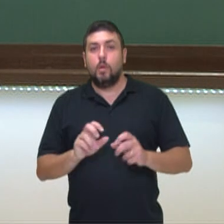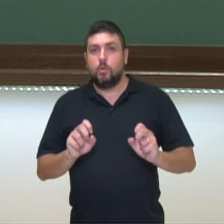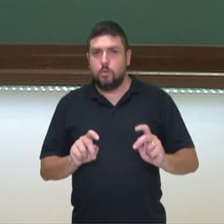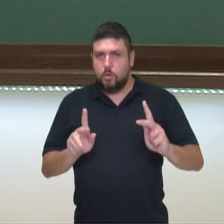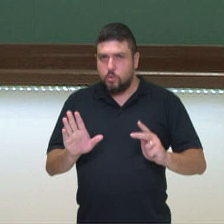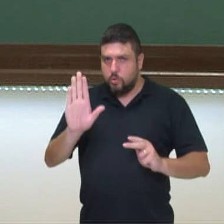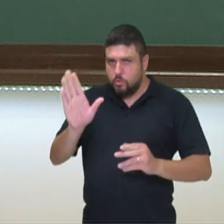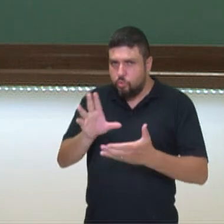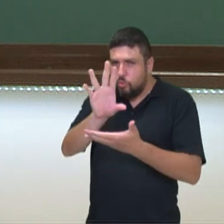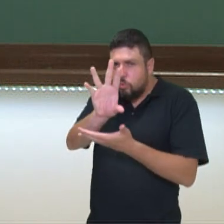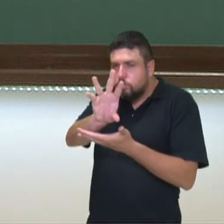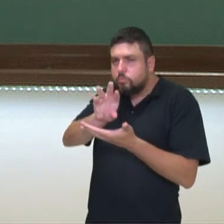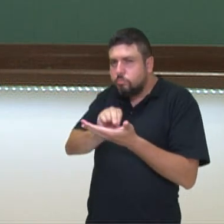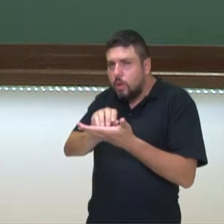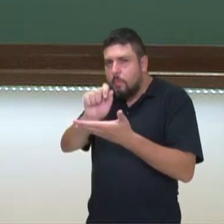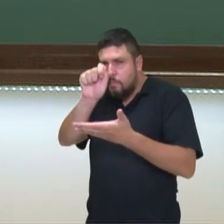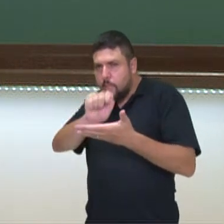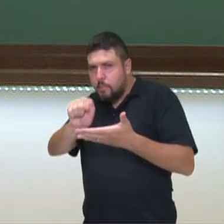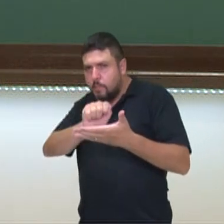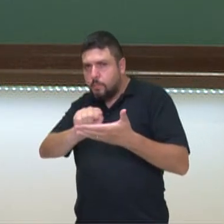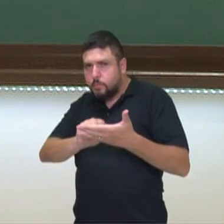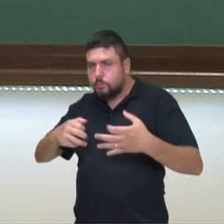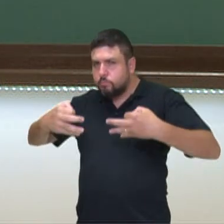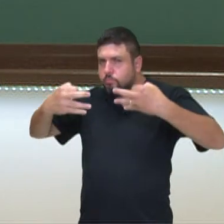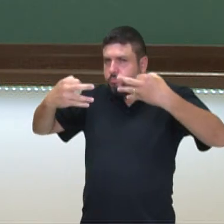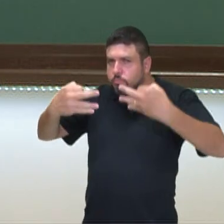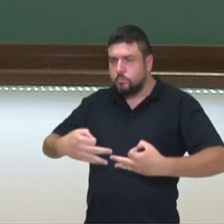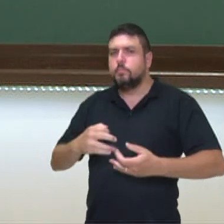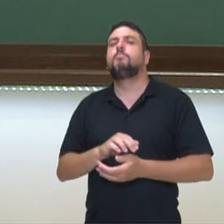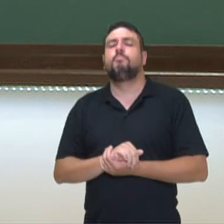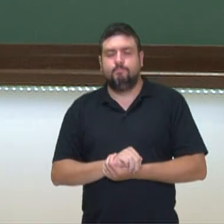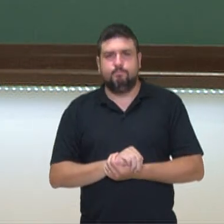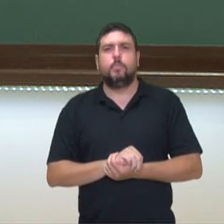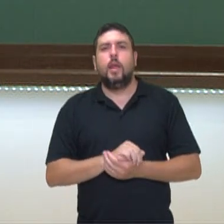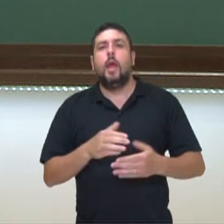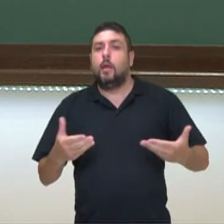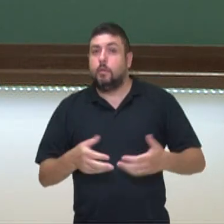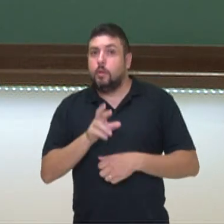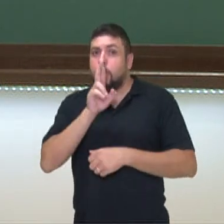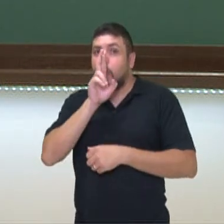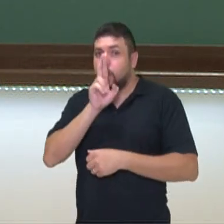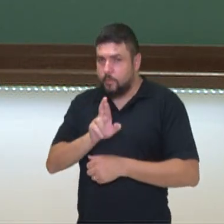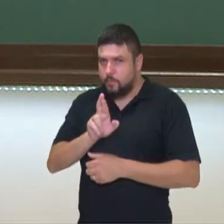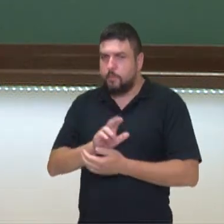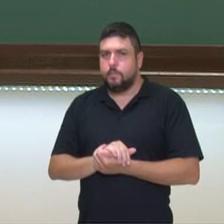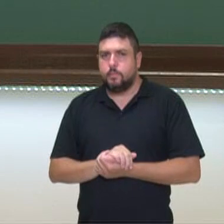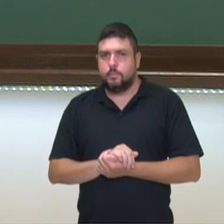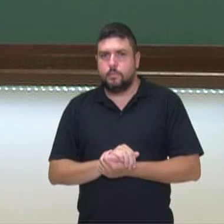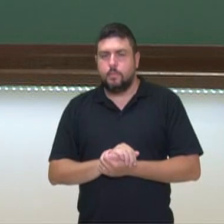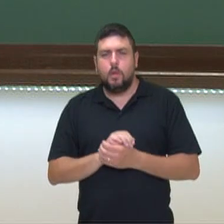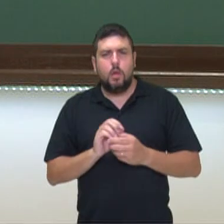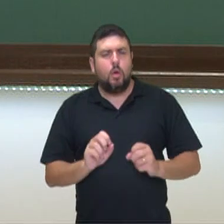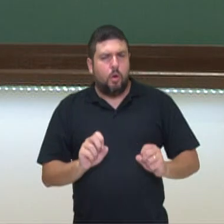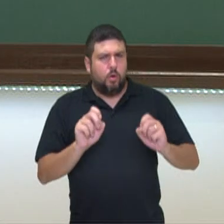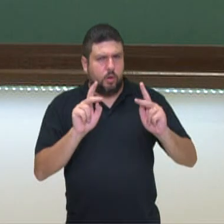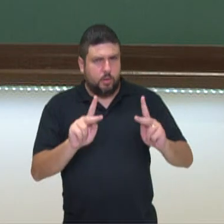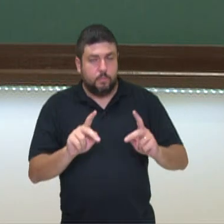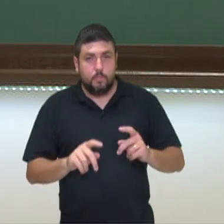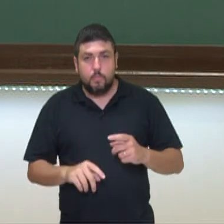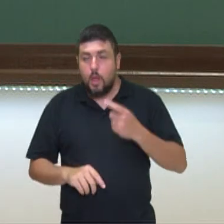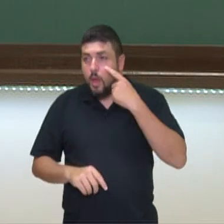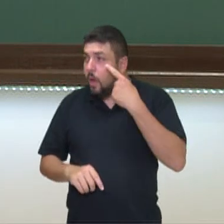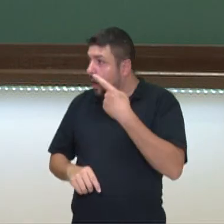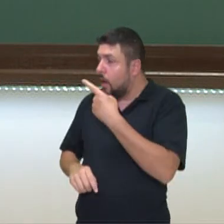Copiaram, responderam, tá tudo organizado no caderno, né? Vamos para a nossa resposta. Bom, essa situação tem